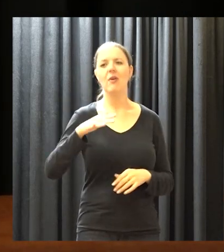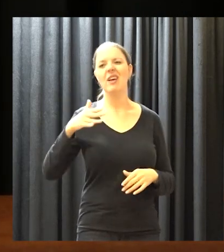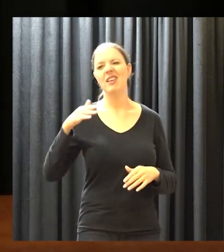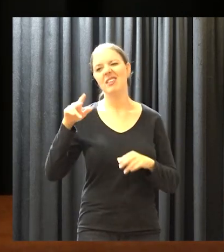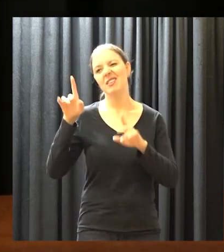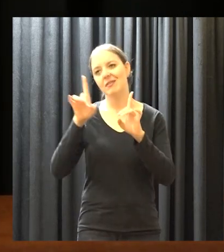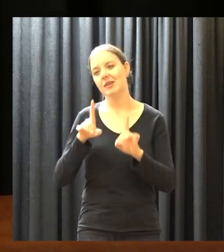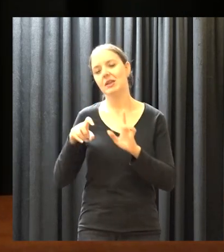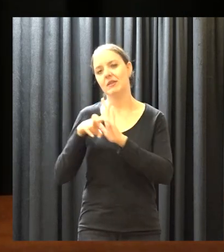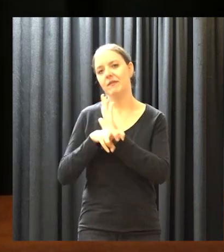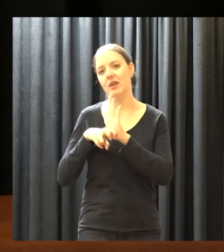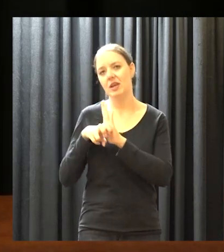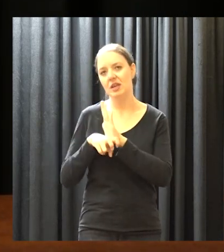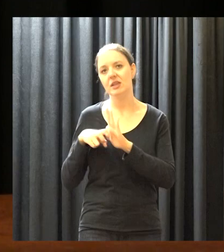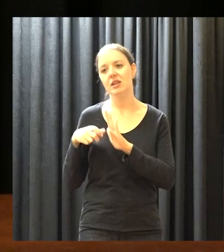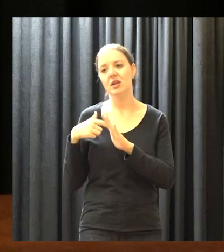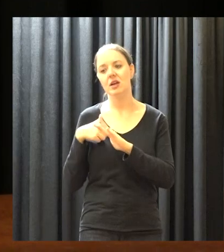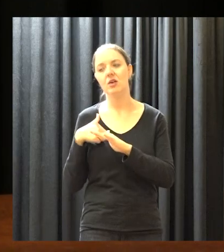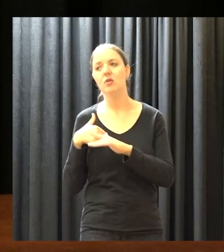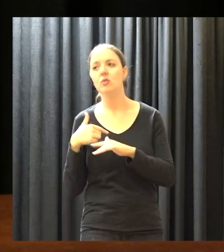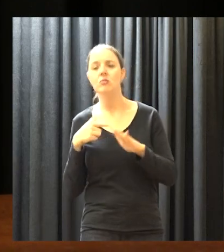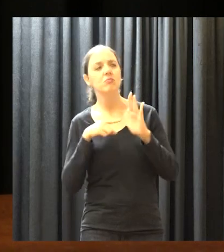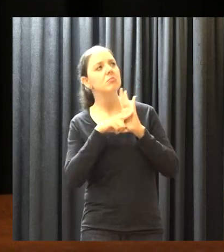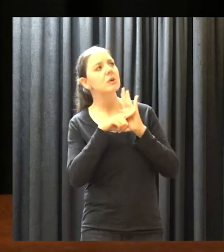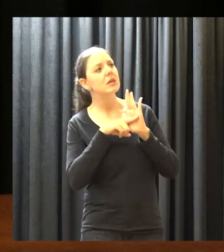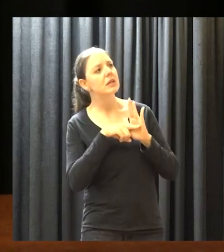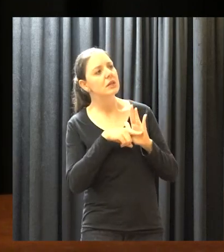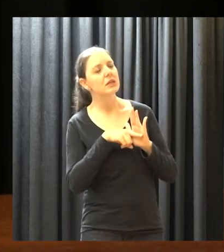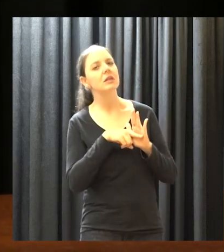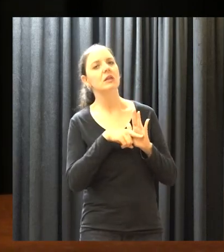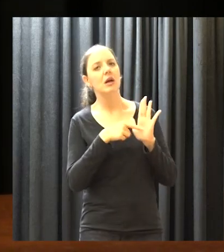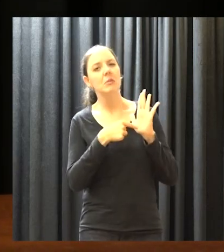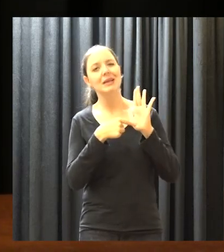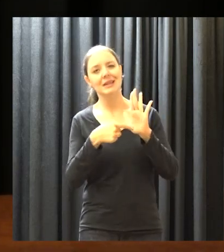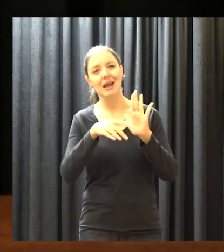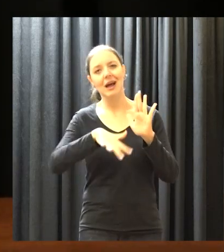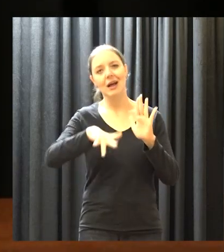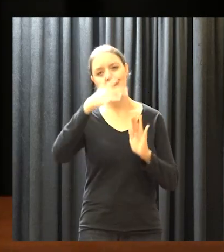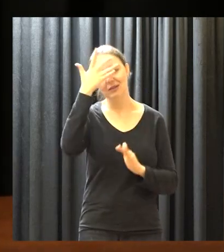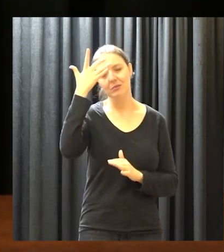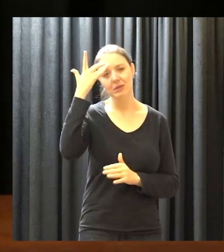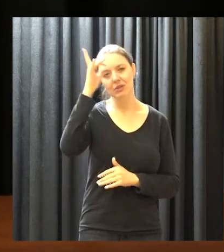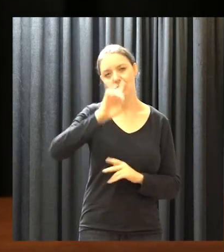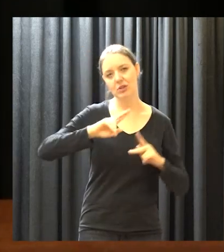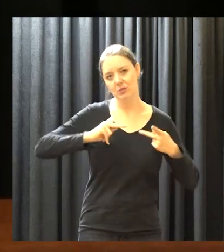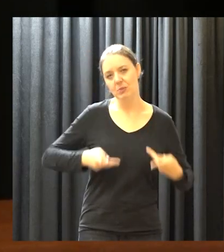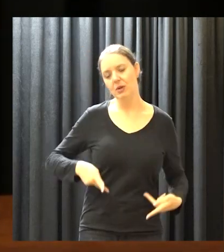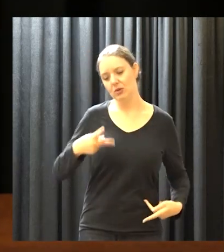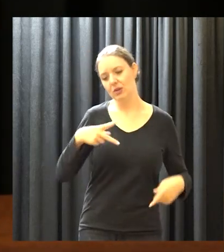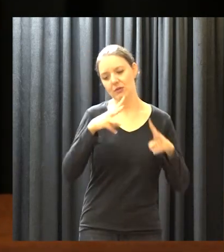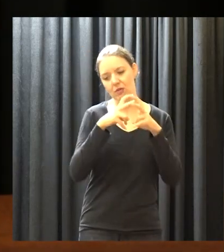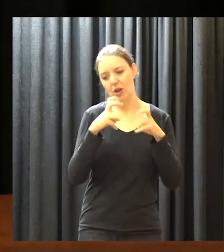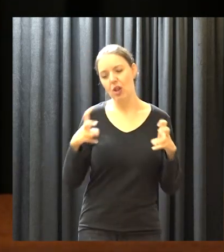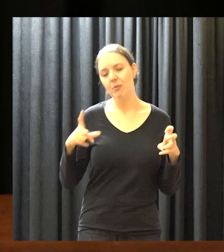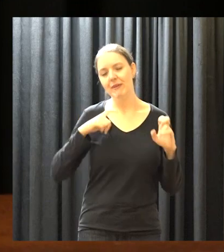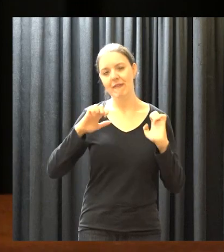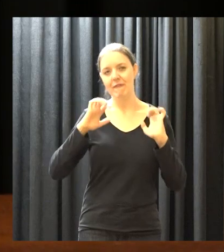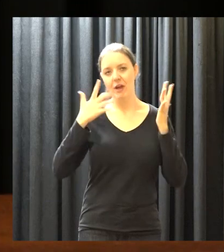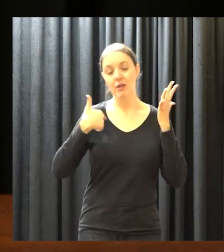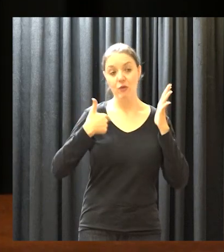física. E eu fui apresentar essa pesquisa num evento de saúde mental e direitos humanos, aqui em Florianópolis, inclusive. E